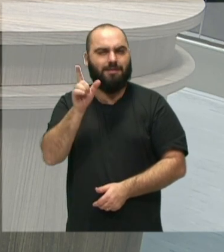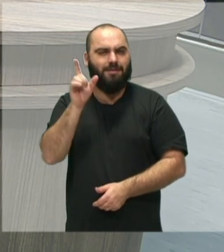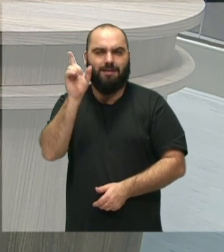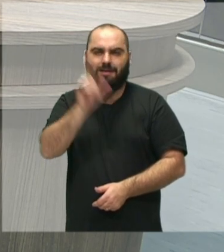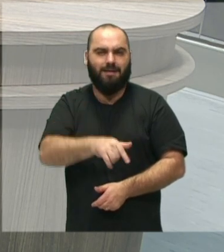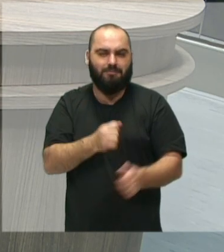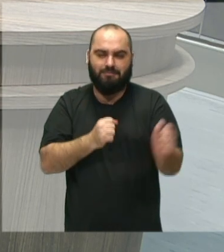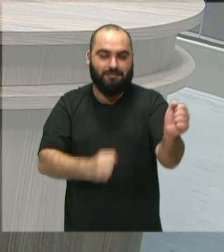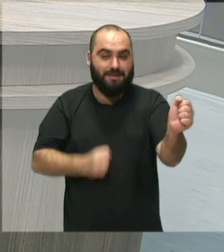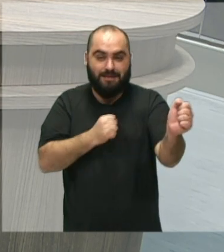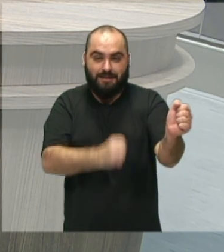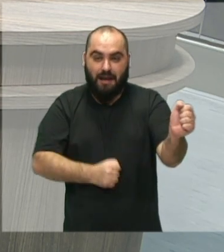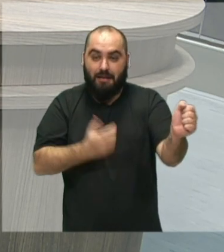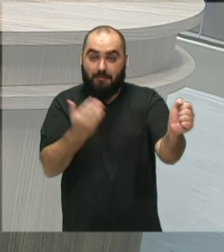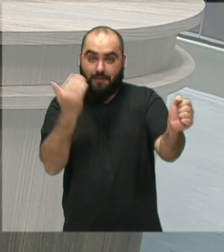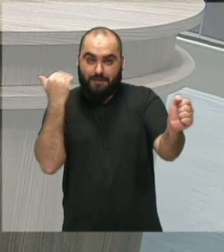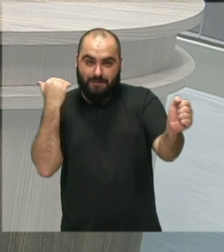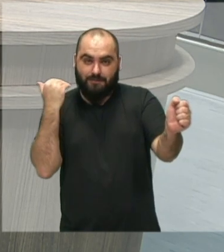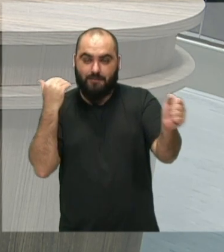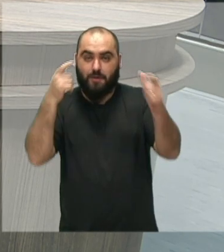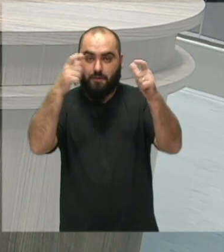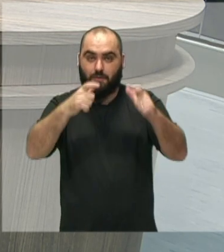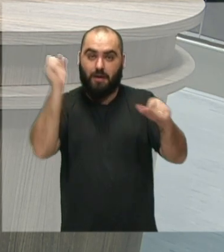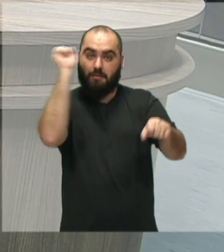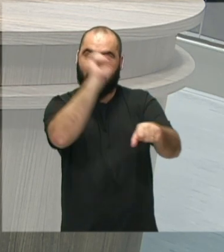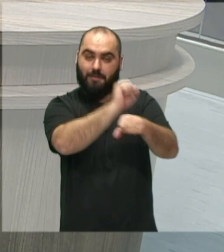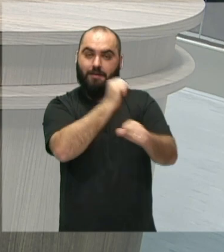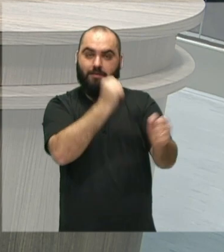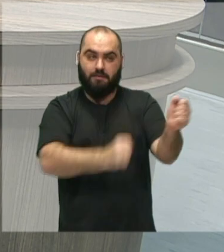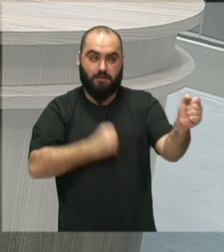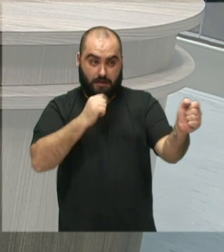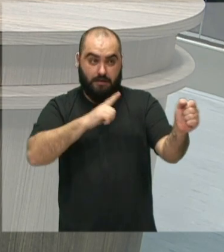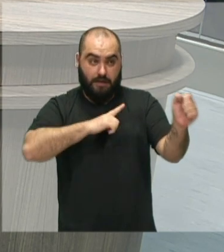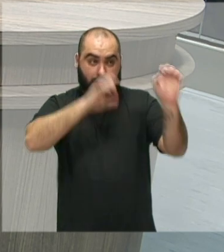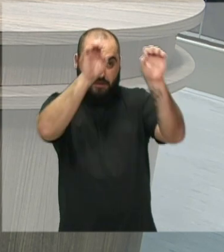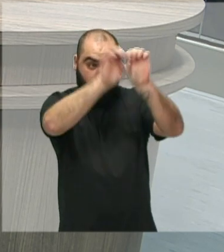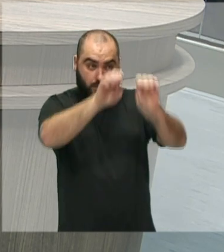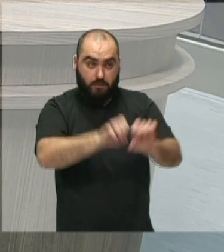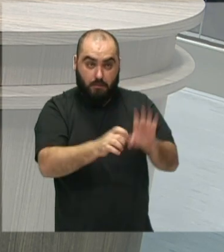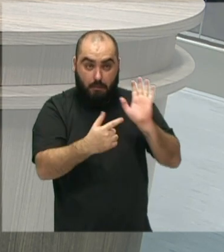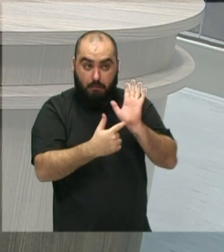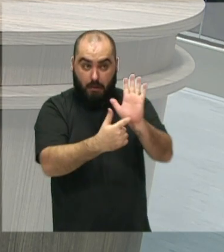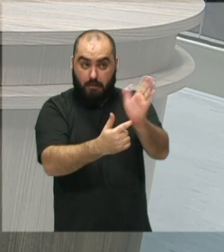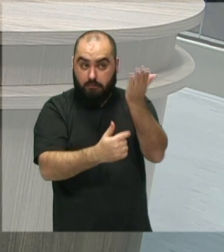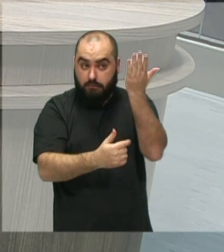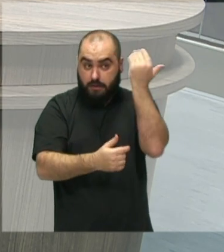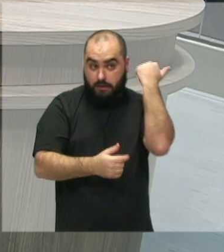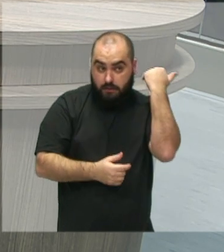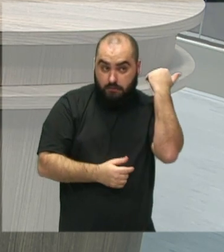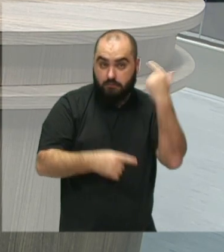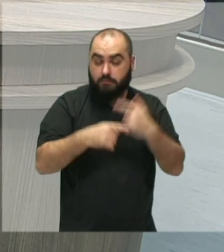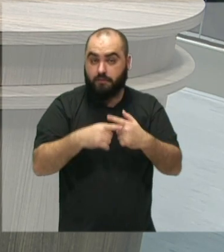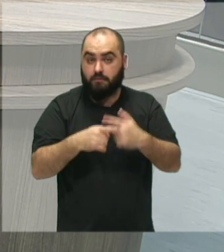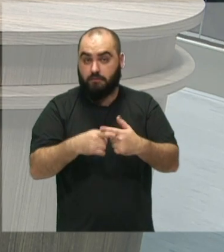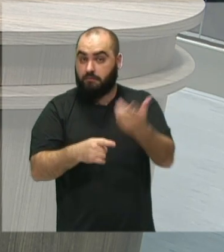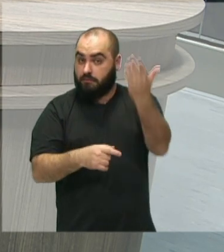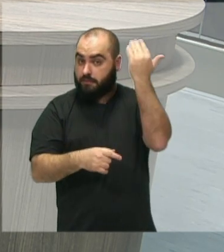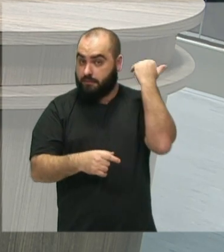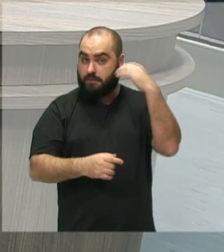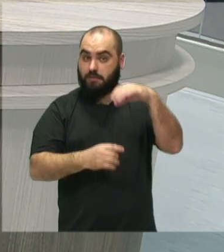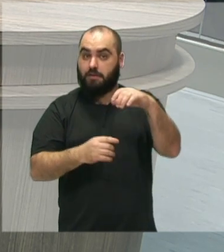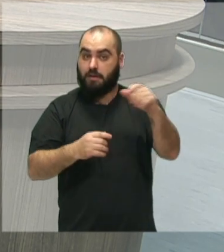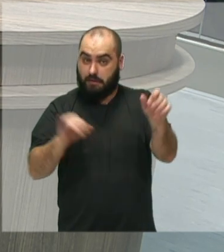estação, vocês ainda continuam com aquela estrutura de mostrar como é que era uma estação de trem, que antigamente Itajaí tinha